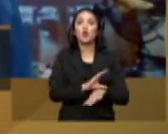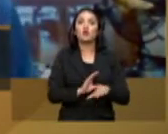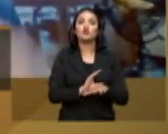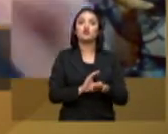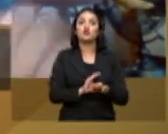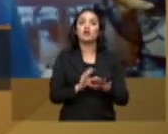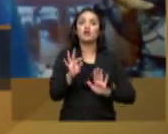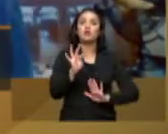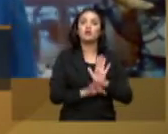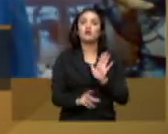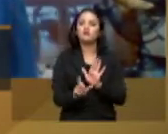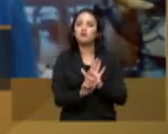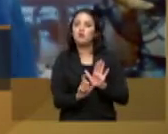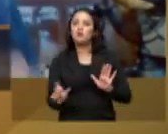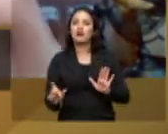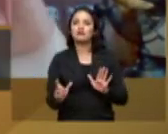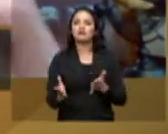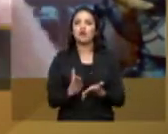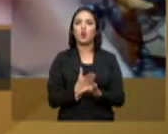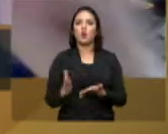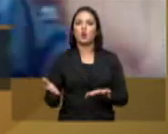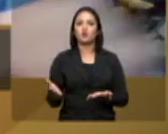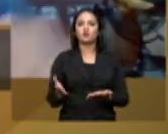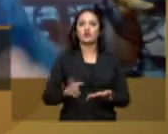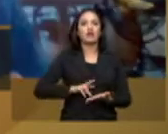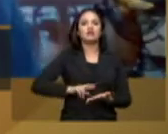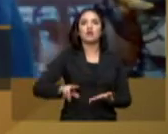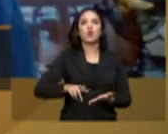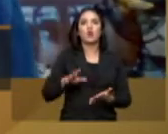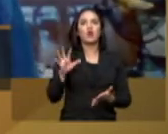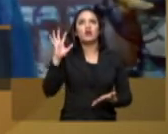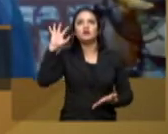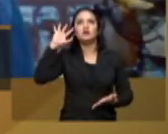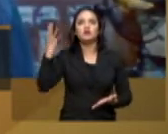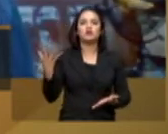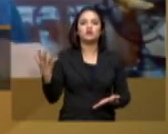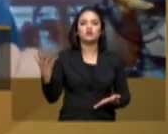inconstitucionalidade do texto do artigo 27. Ele não está aqui a decidir